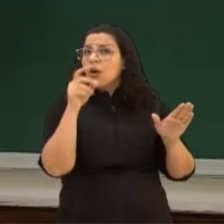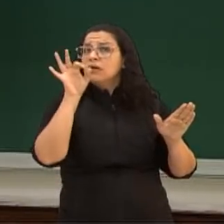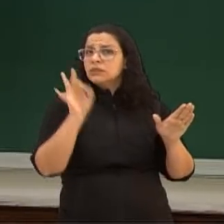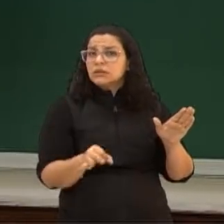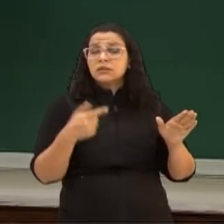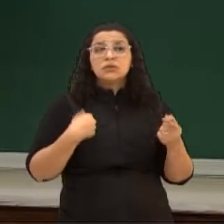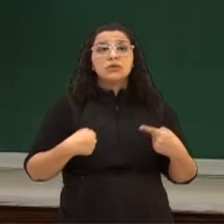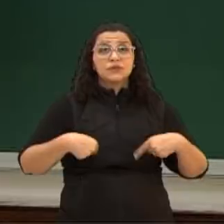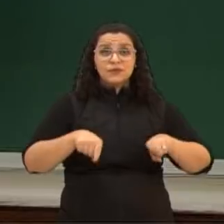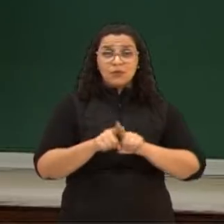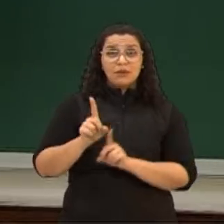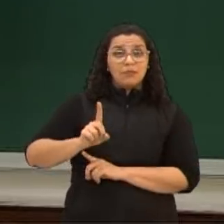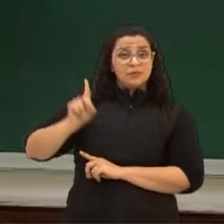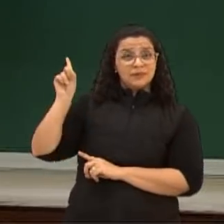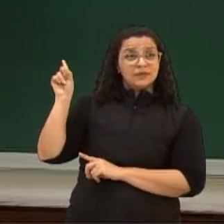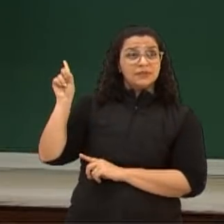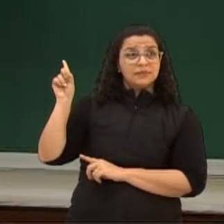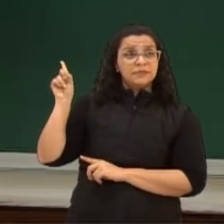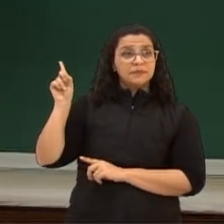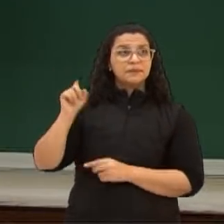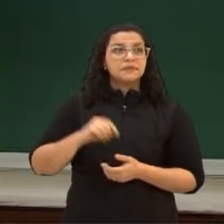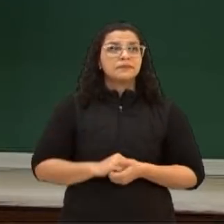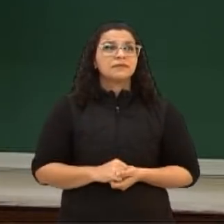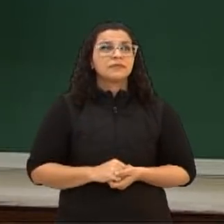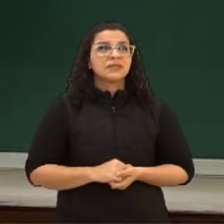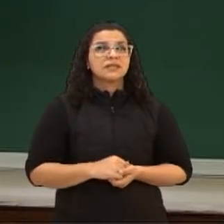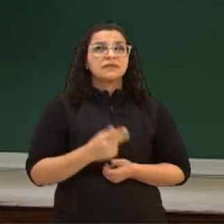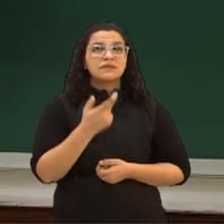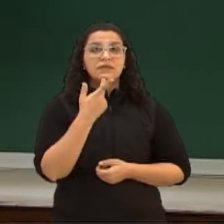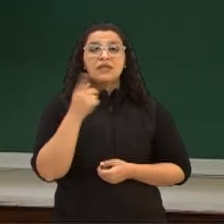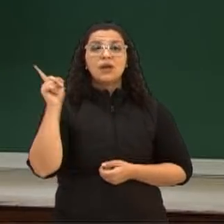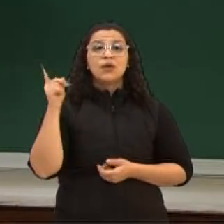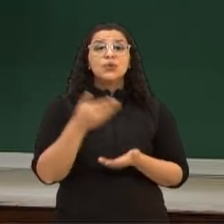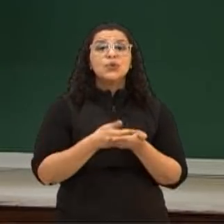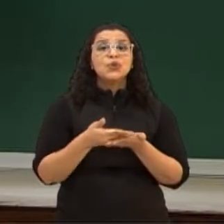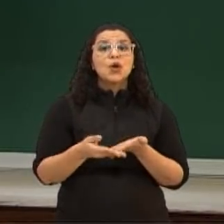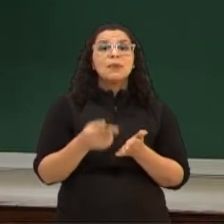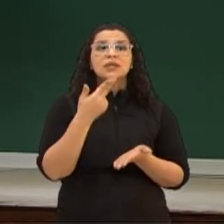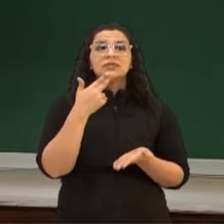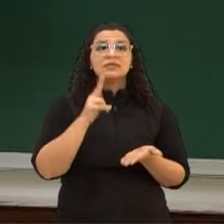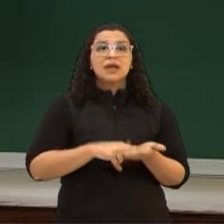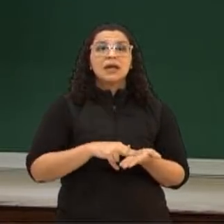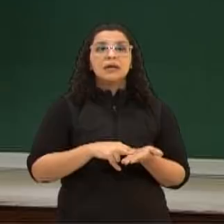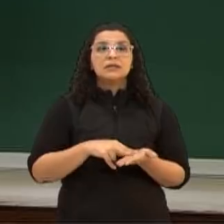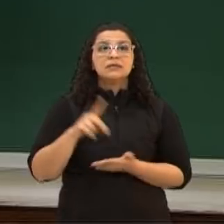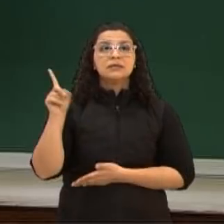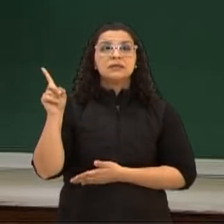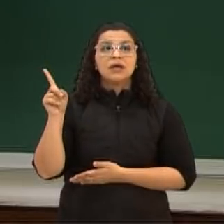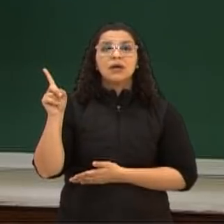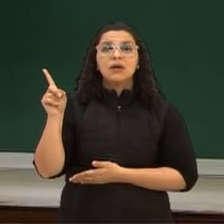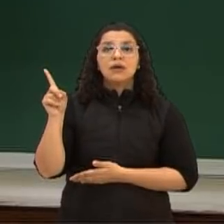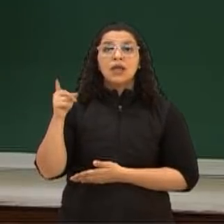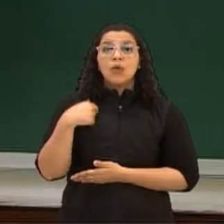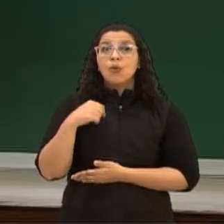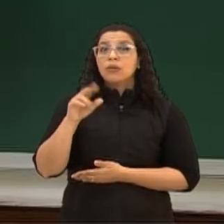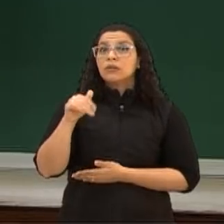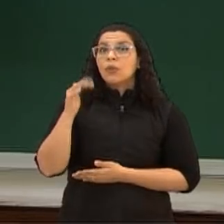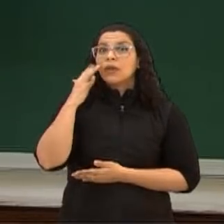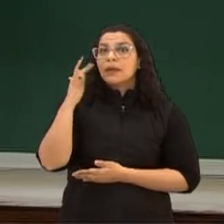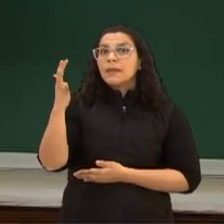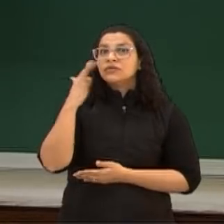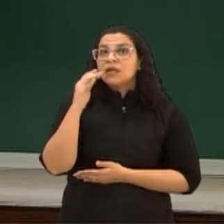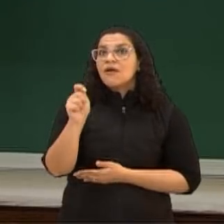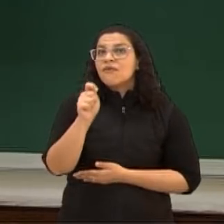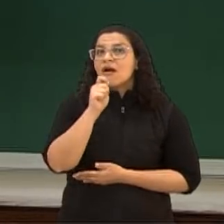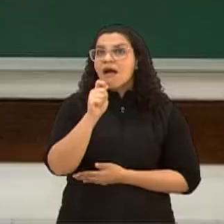nós voltarmos aqui, ó, nós vamos ver no início da carta dela: e não imaginava o